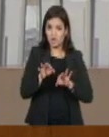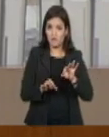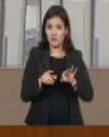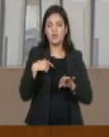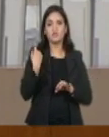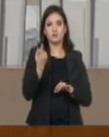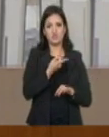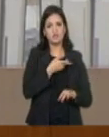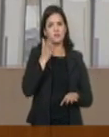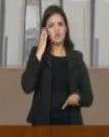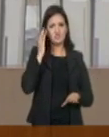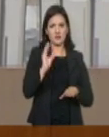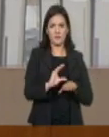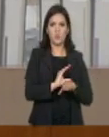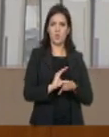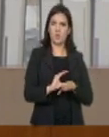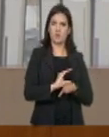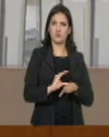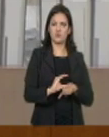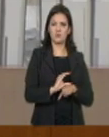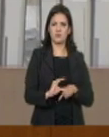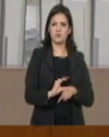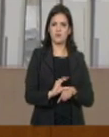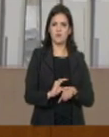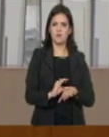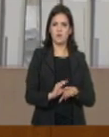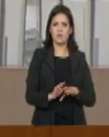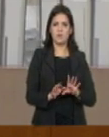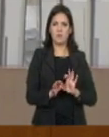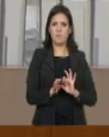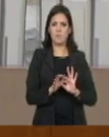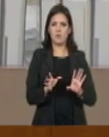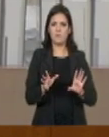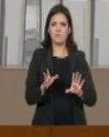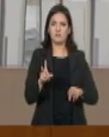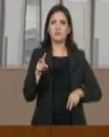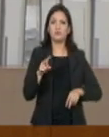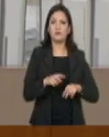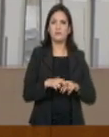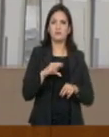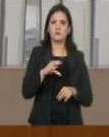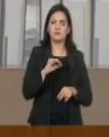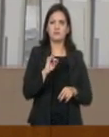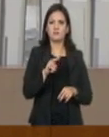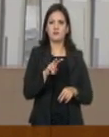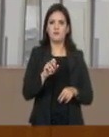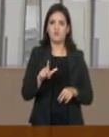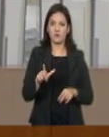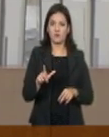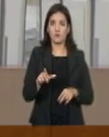Constituição permite a prisão civil, no caso de débito de